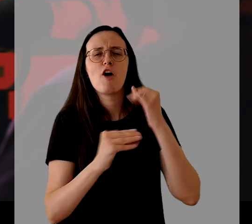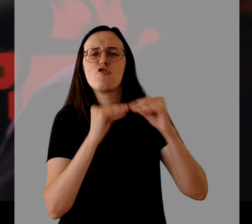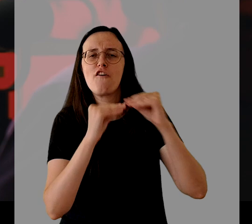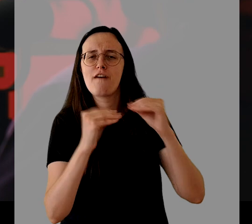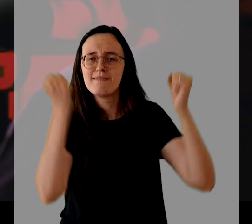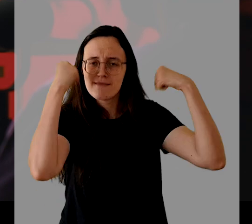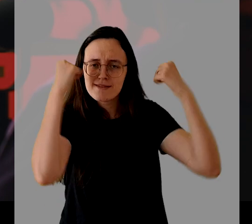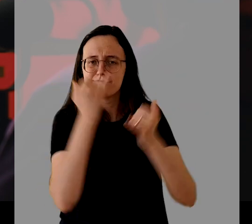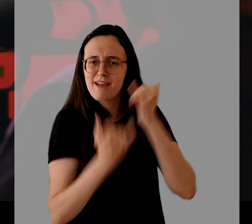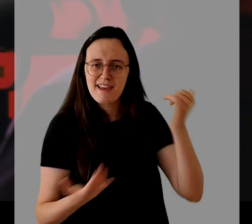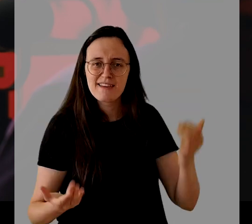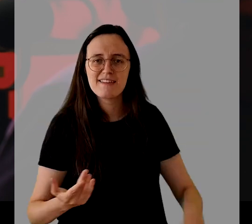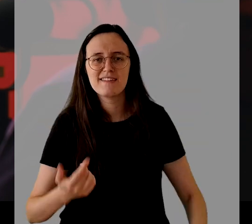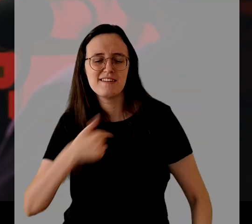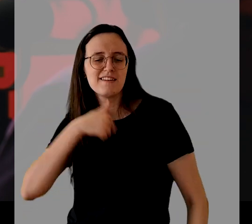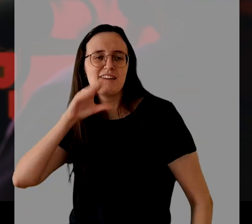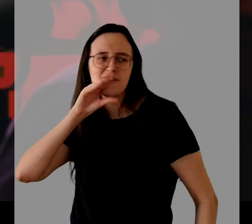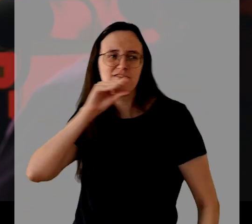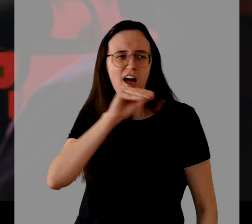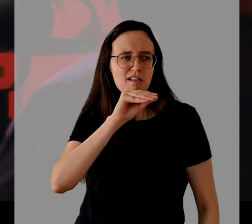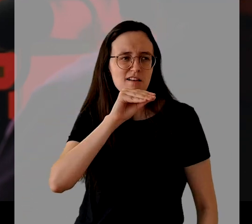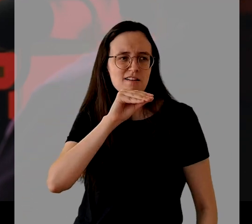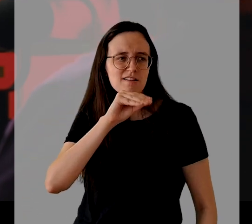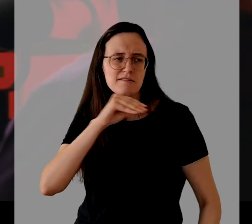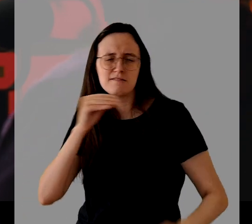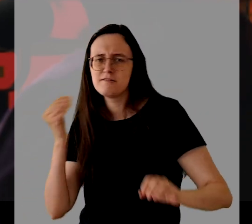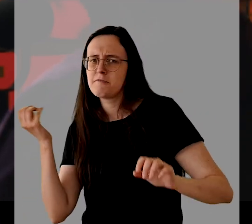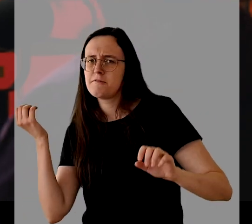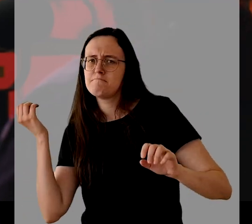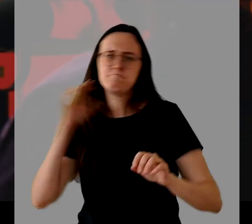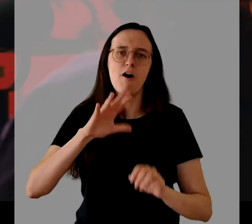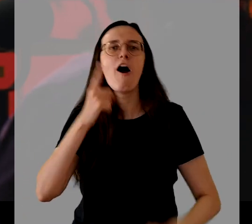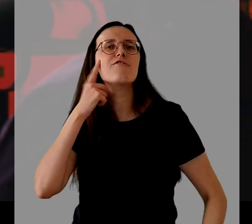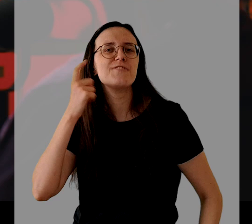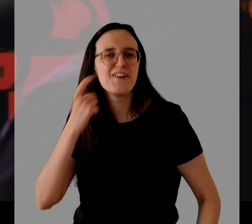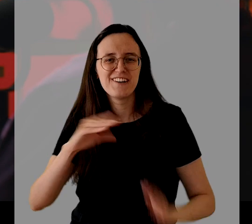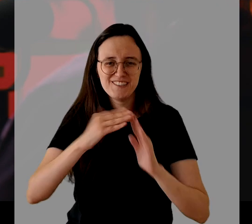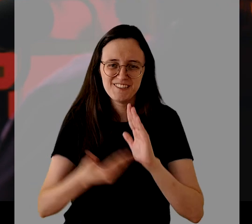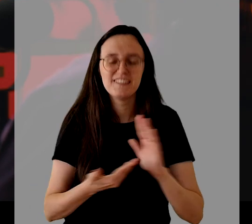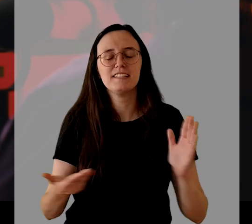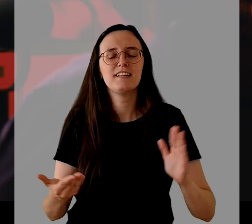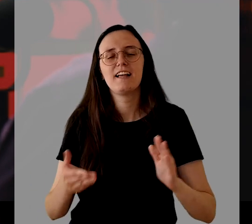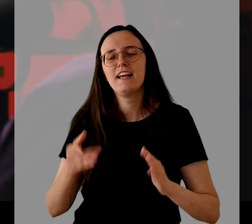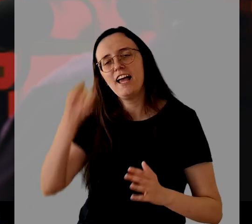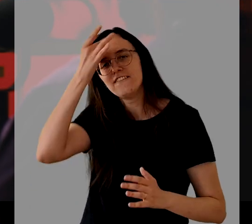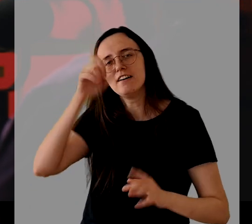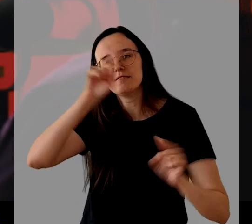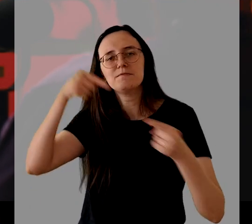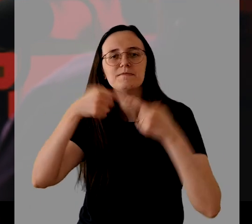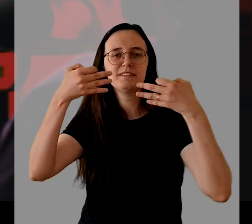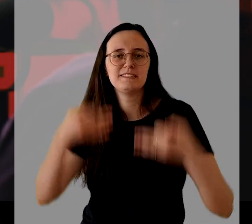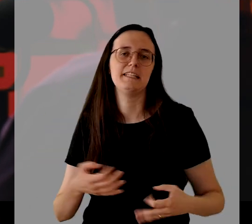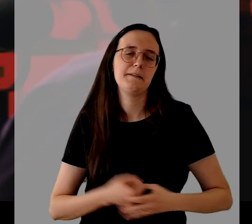aquela novela mexicana, né? Que você fala e venha para facilitar, digamos assim, na pós-produção, poder ter